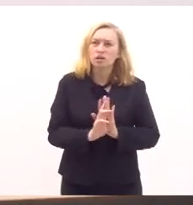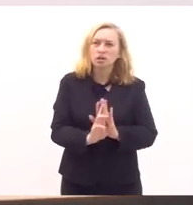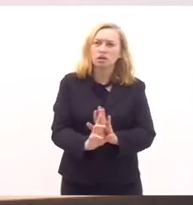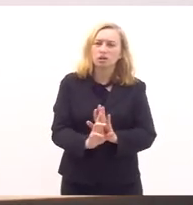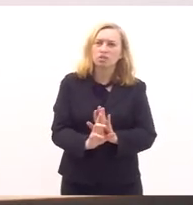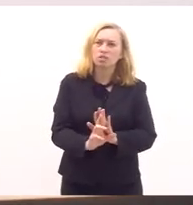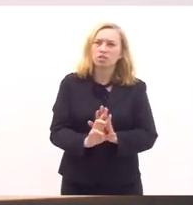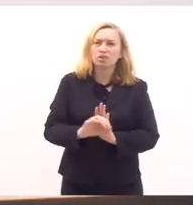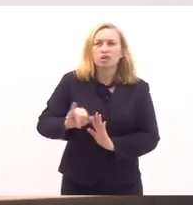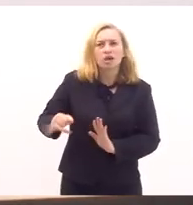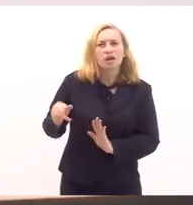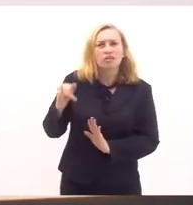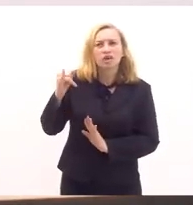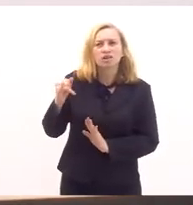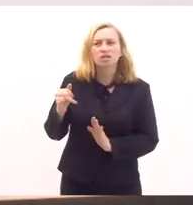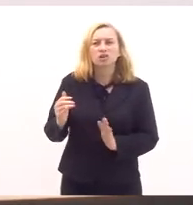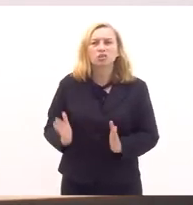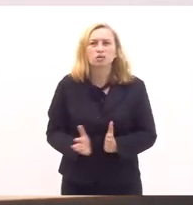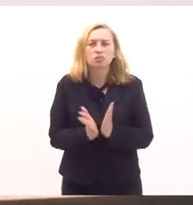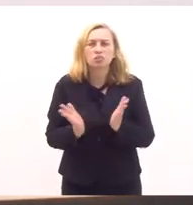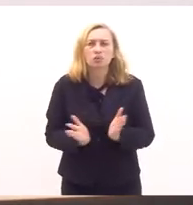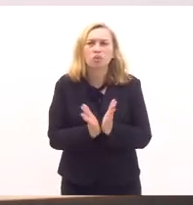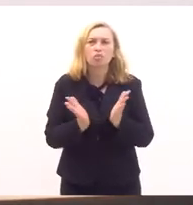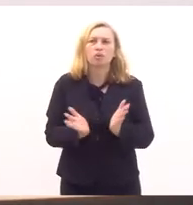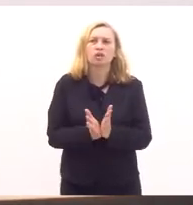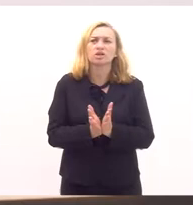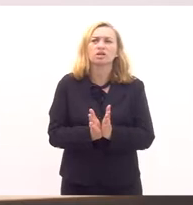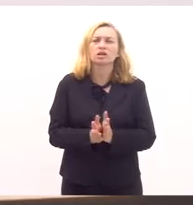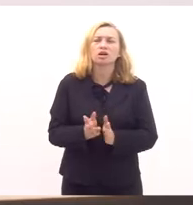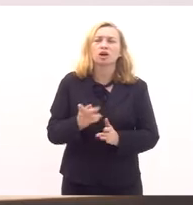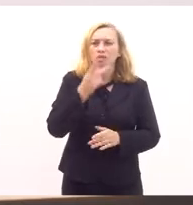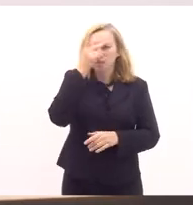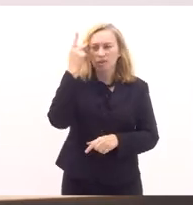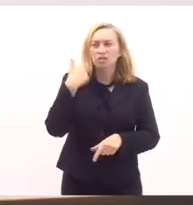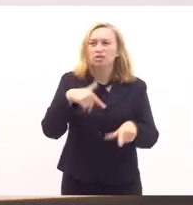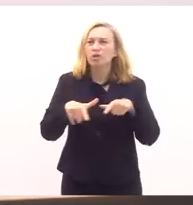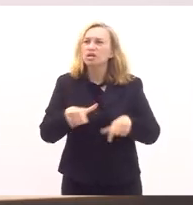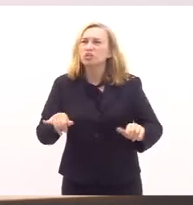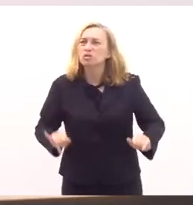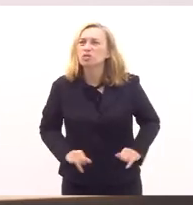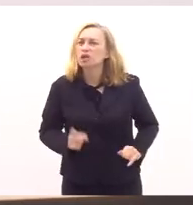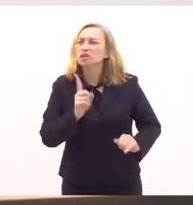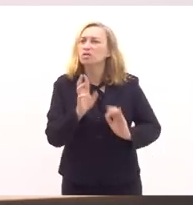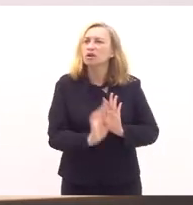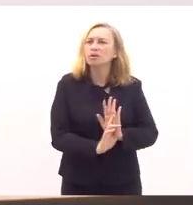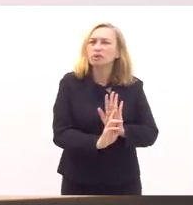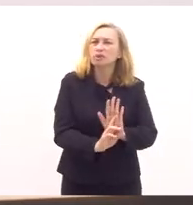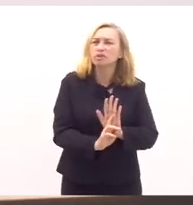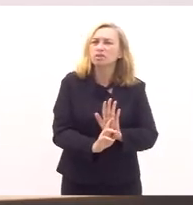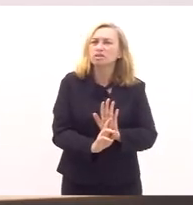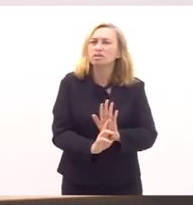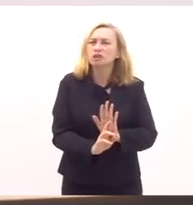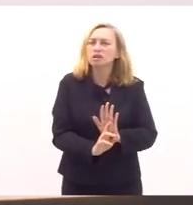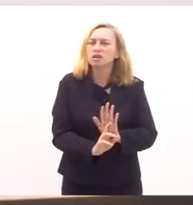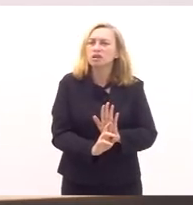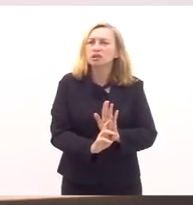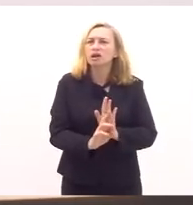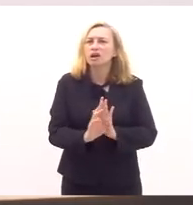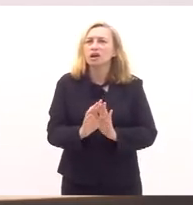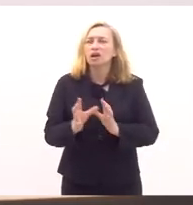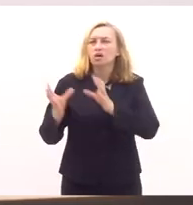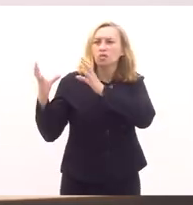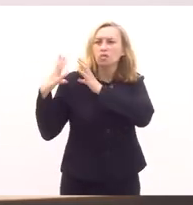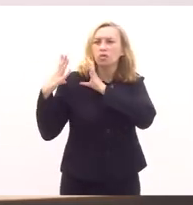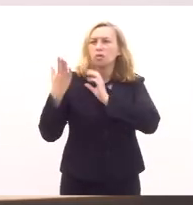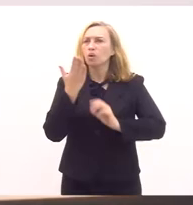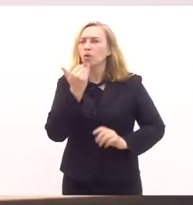a inflação que o pobre sofre, que o trabalhador sofre. Ela não representa a variação da cesta básica, por